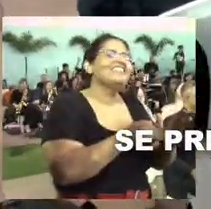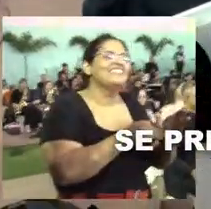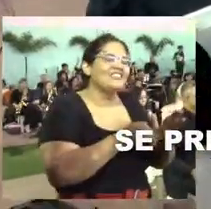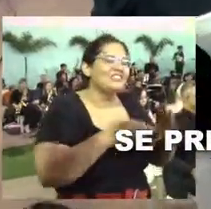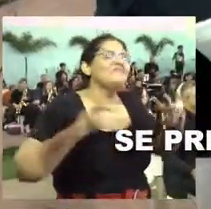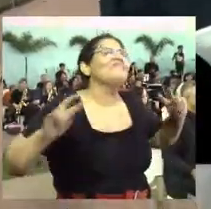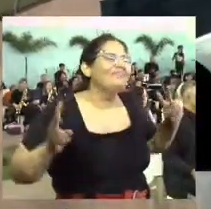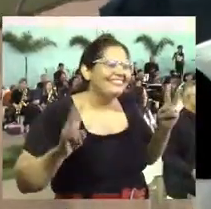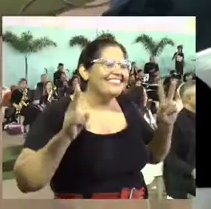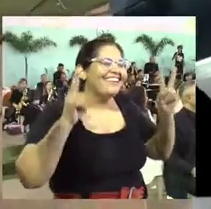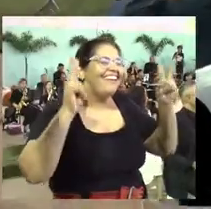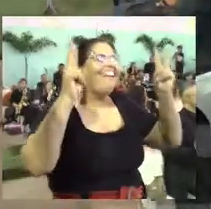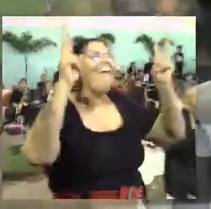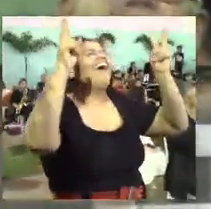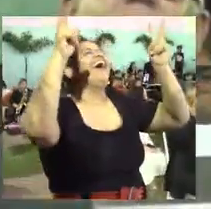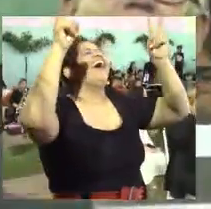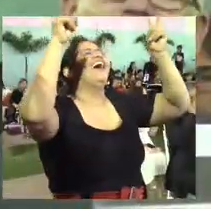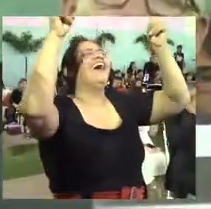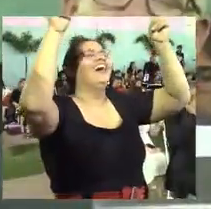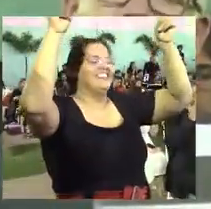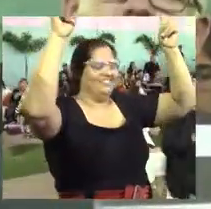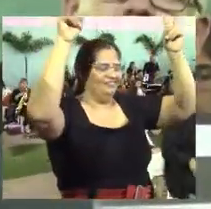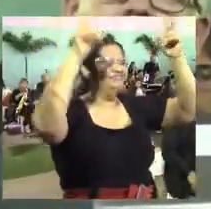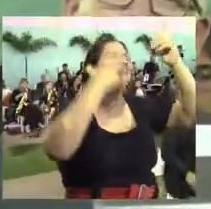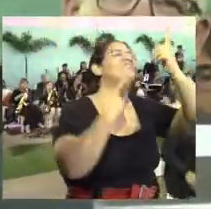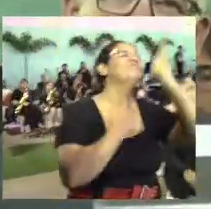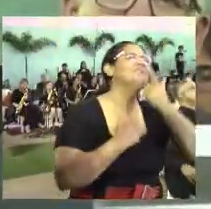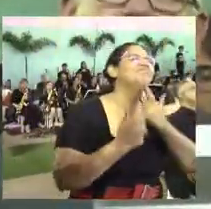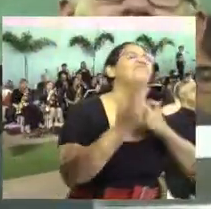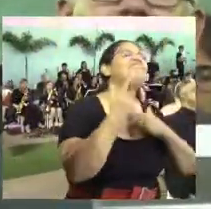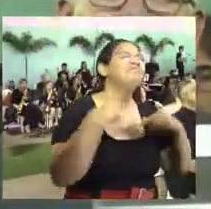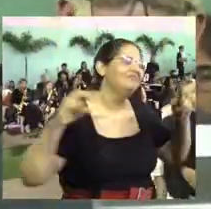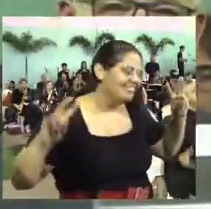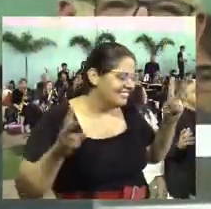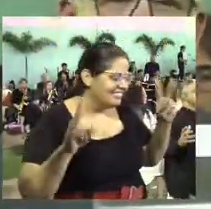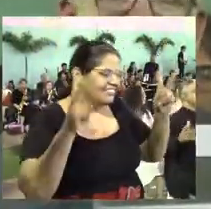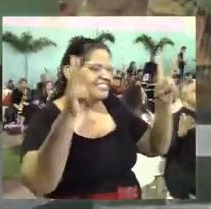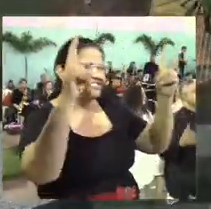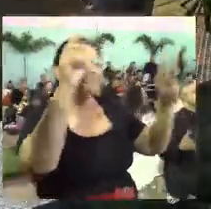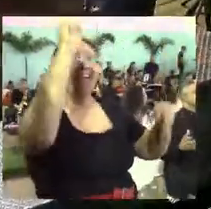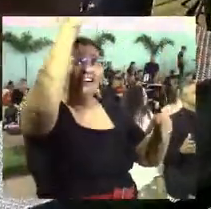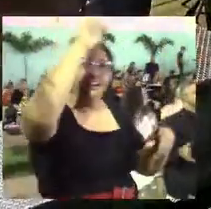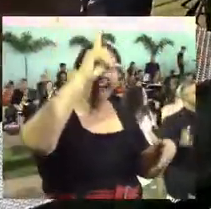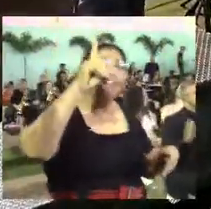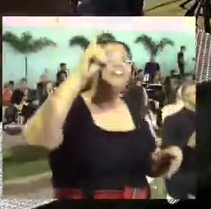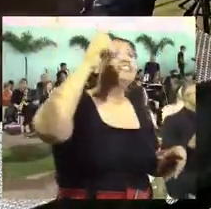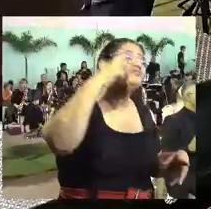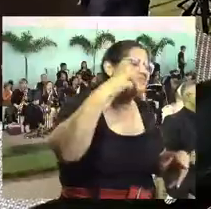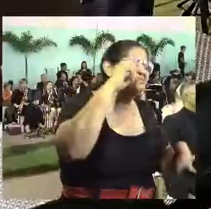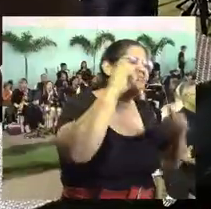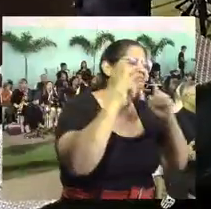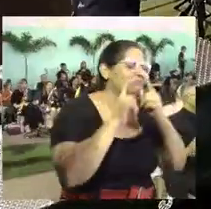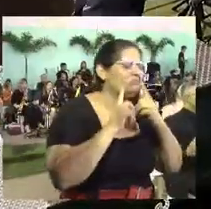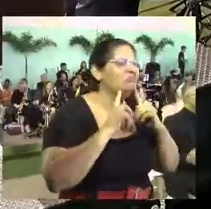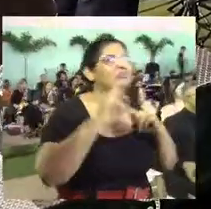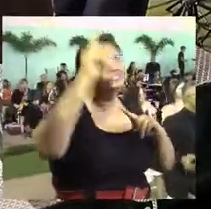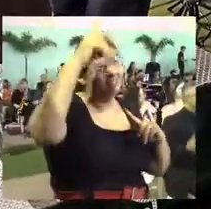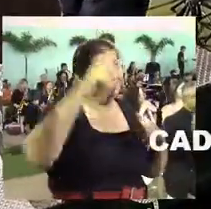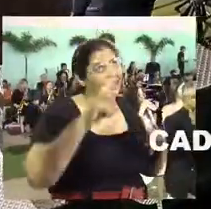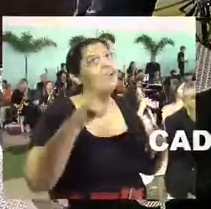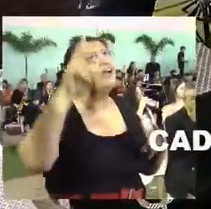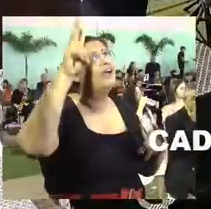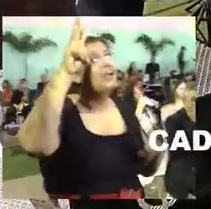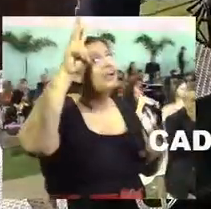sua vitória irmão só quem tem sede de Vitória quando você chorou Ele